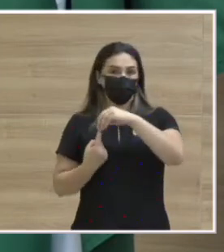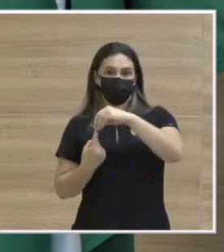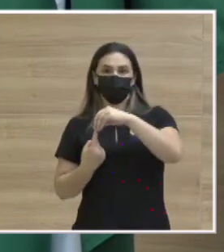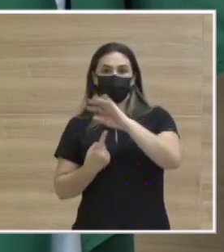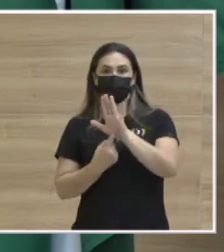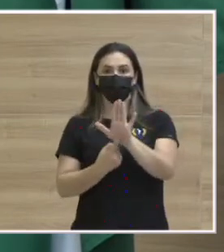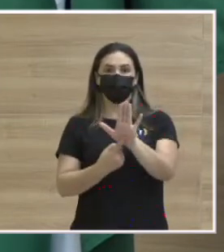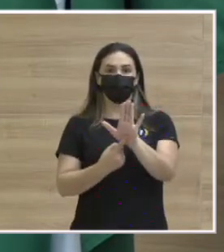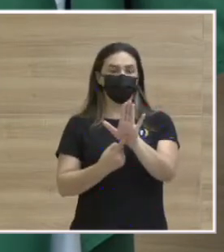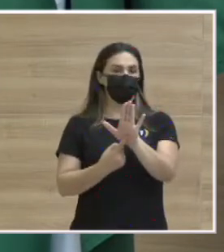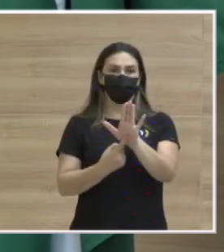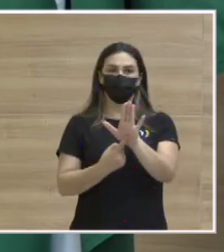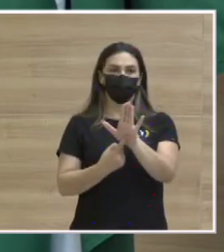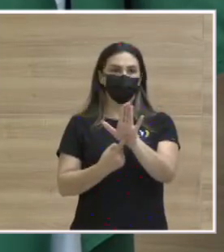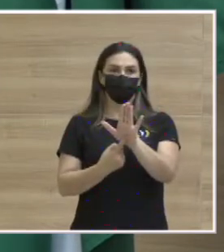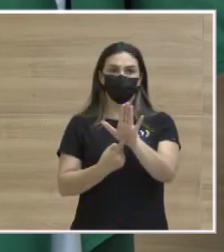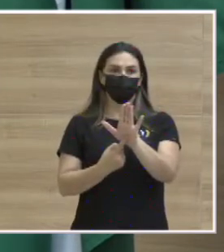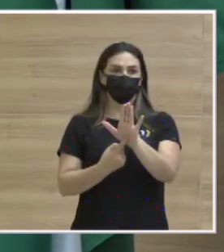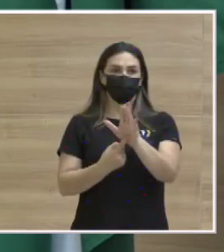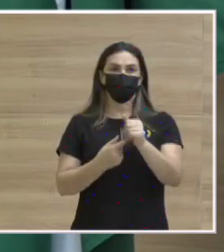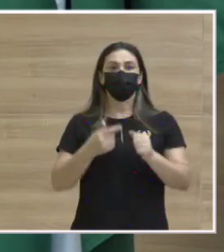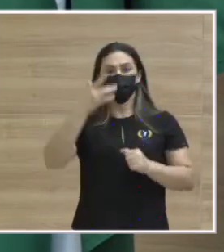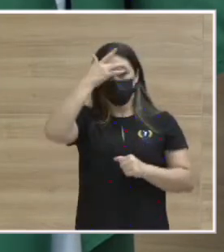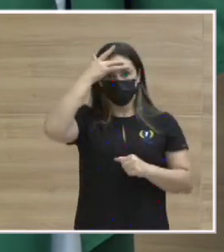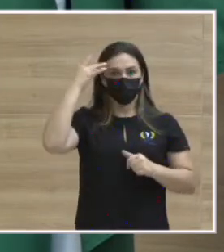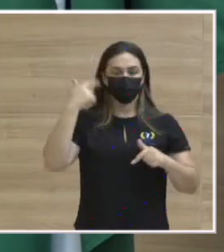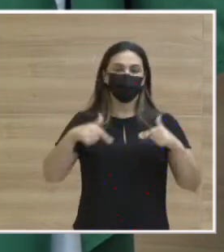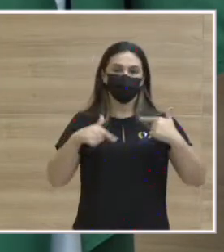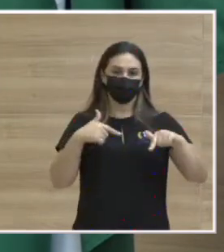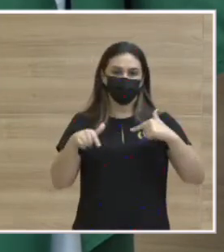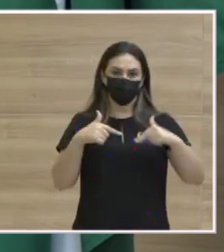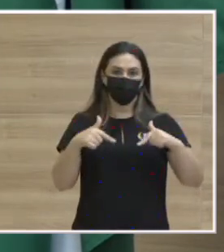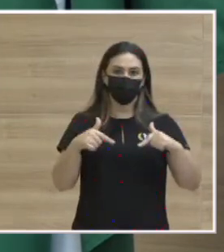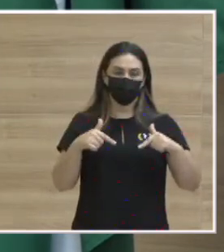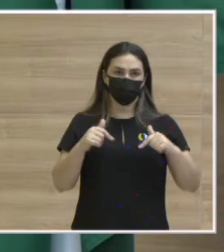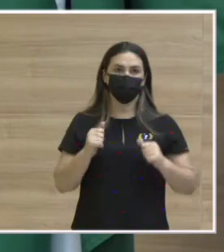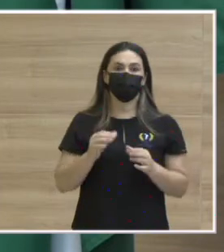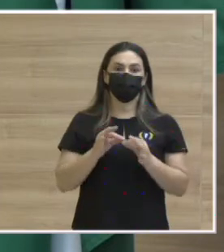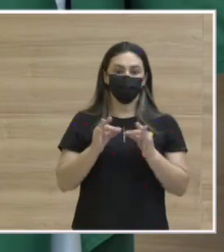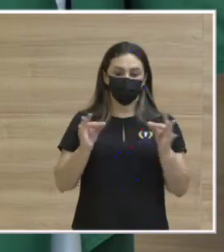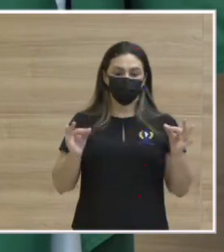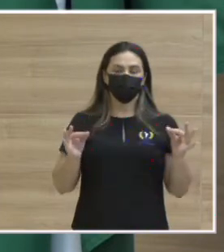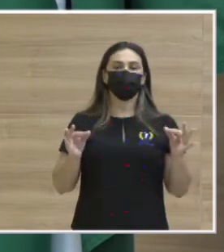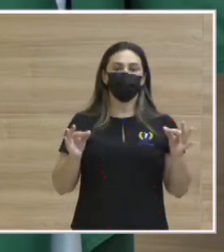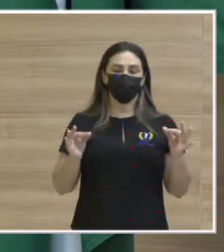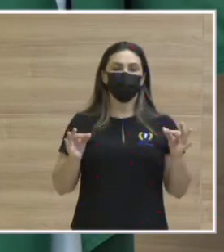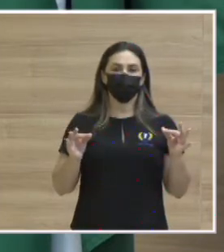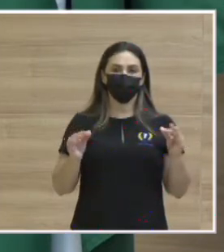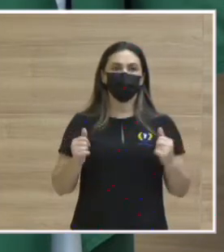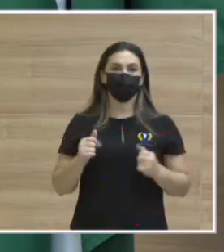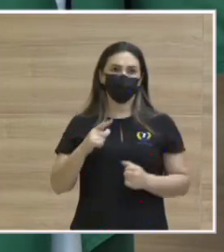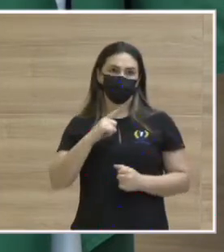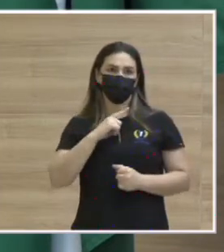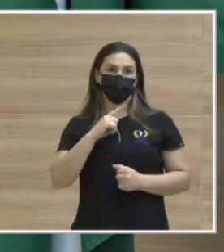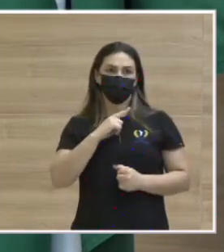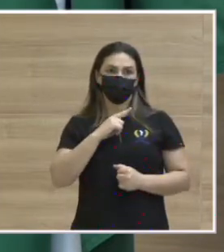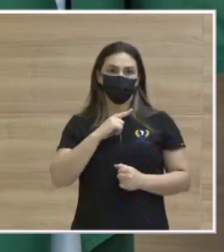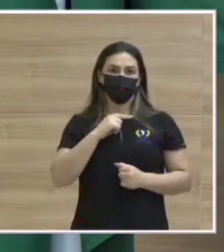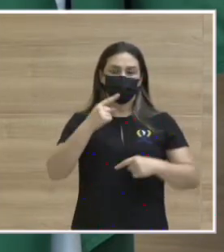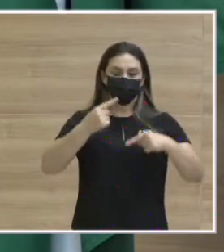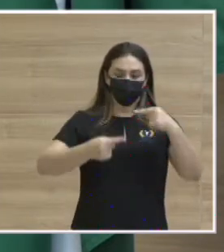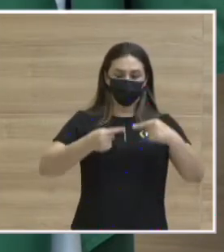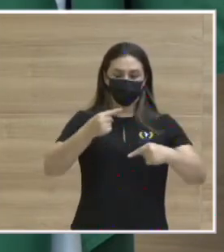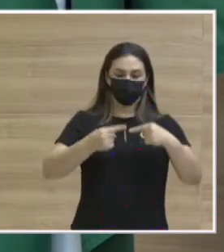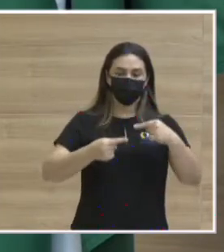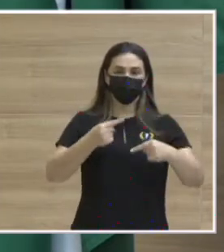exposto. Há aí servidores com mero e simples manifestação de pluralismo